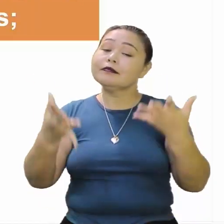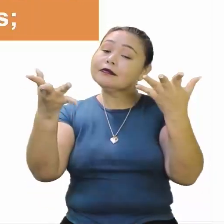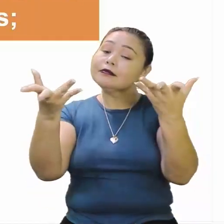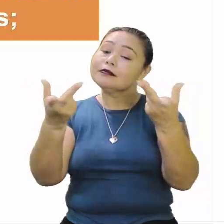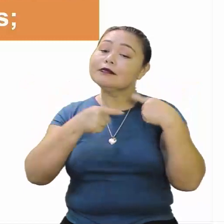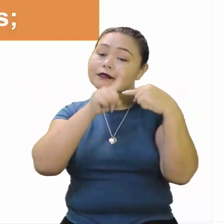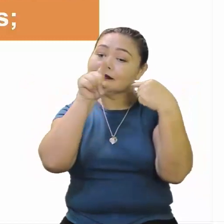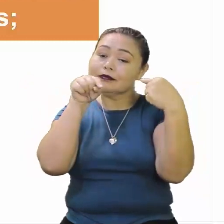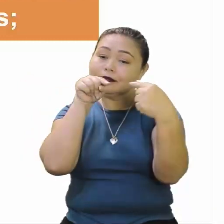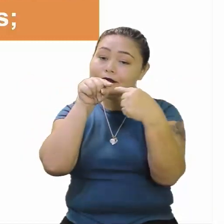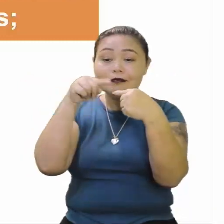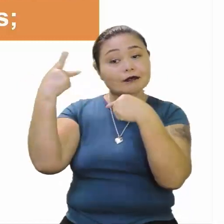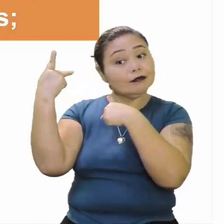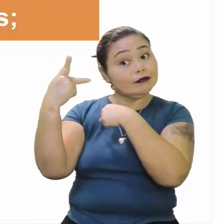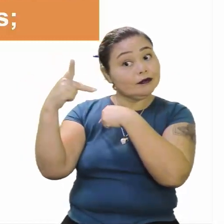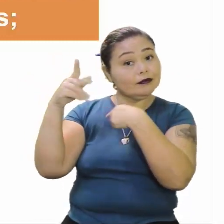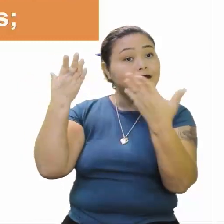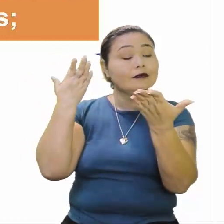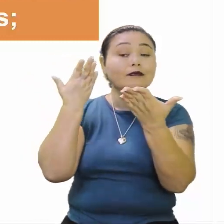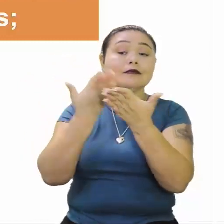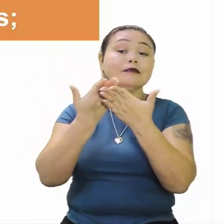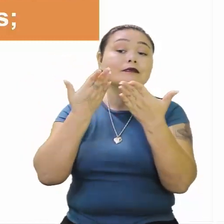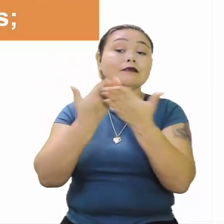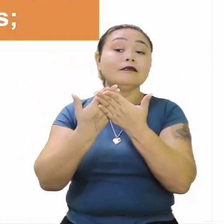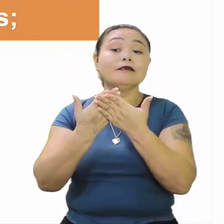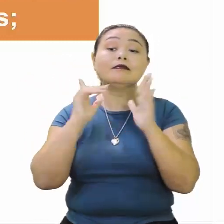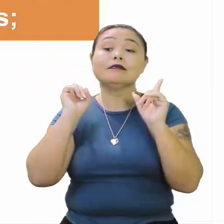Habilidade para esta aula são